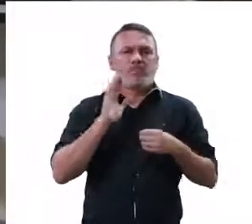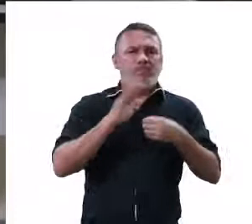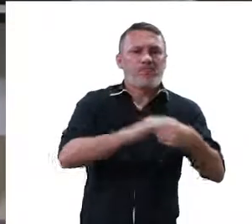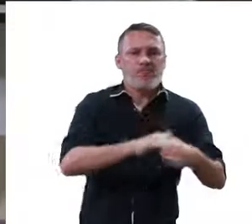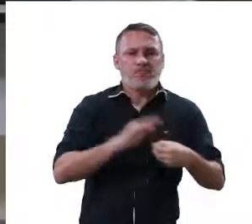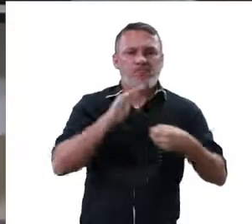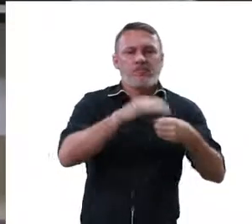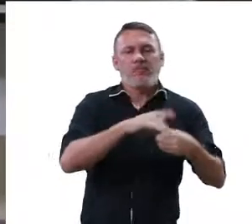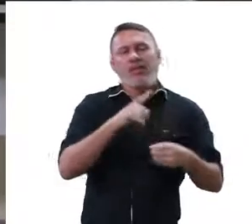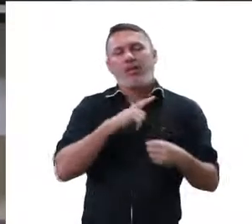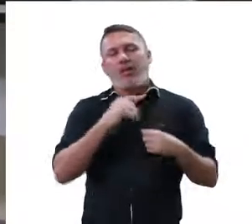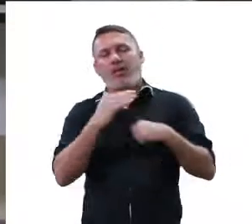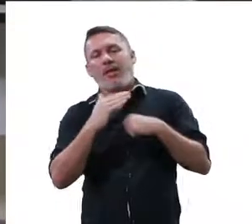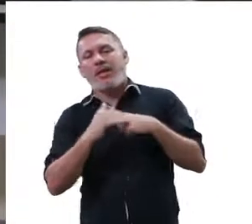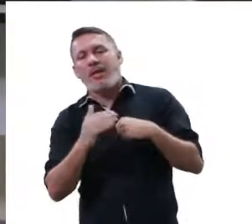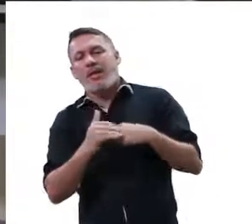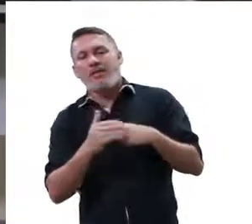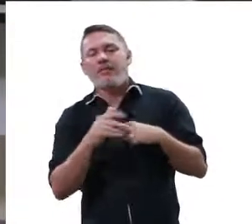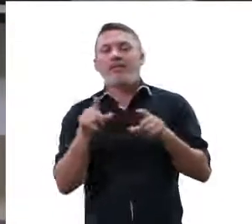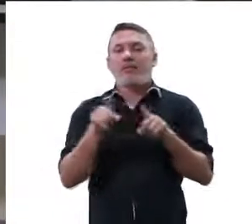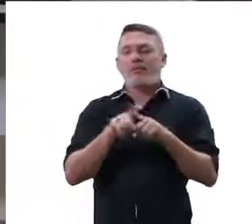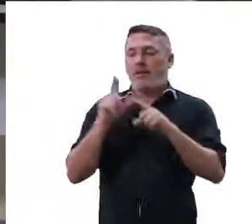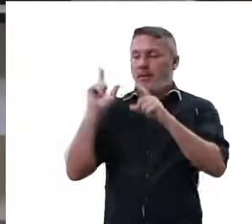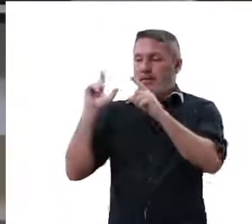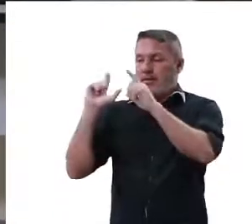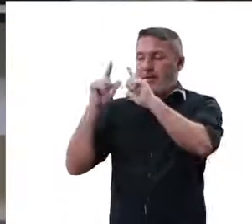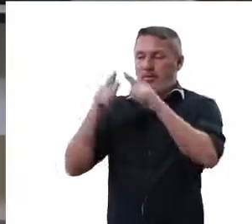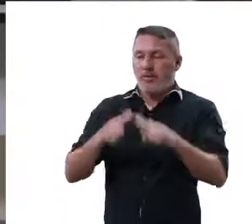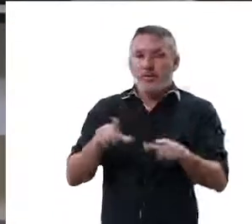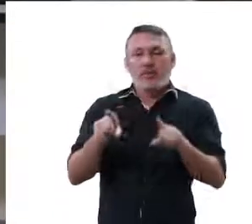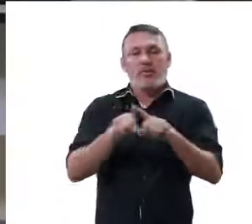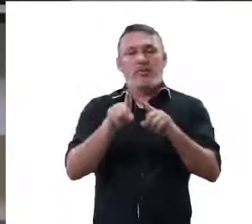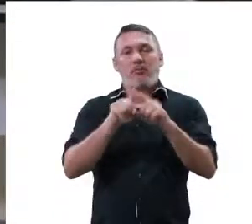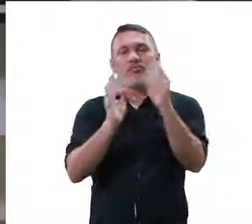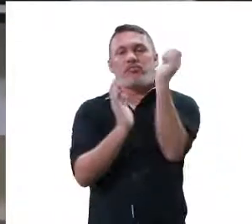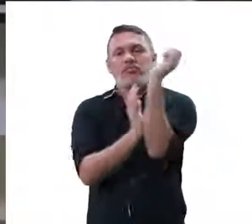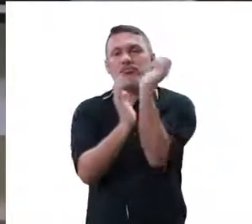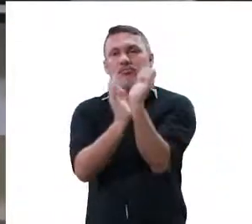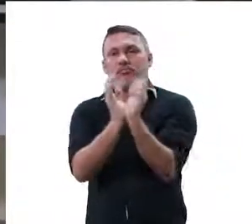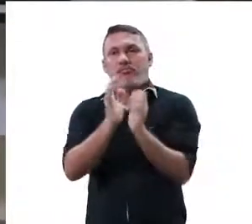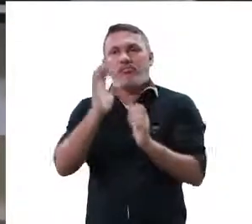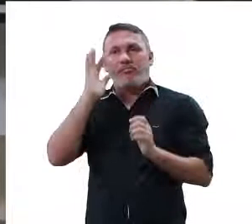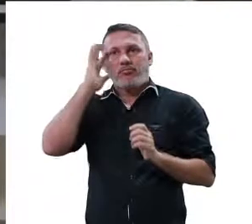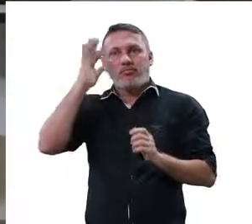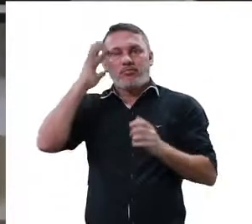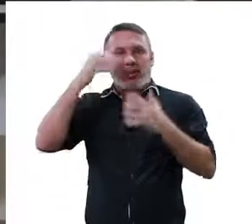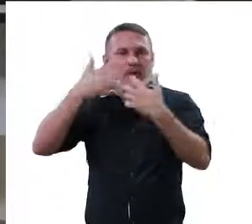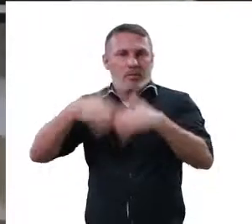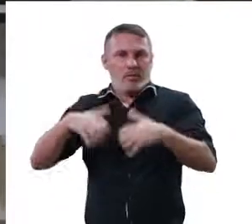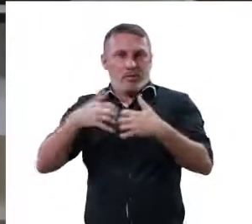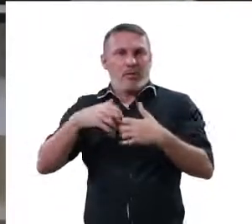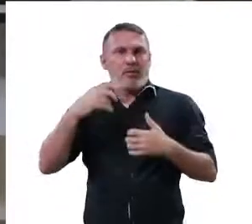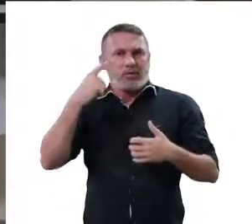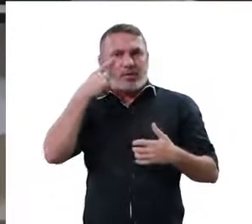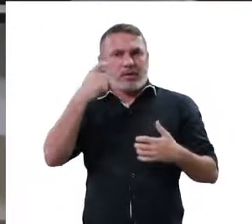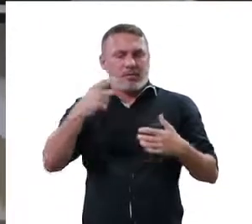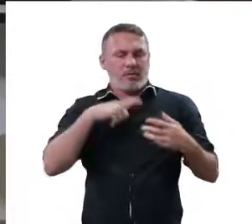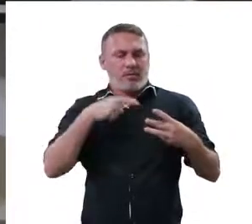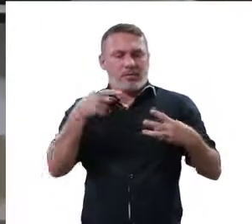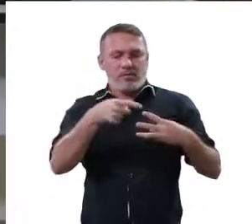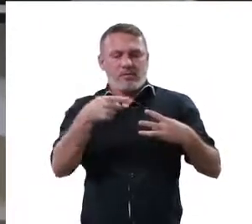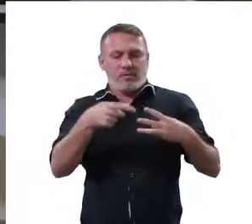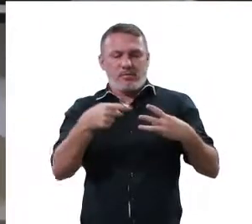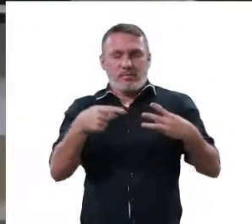a carismática, a tradicional e a burocrático-racional. E aí é interessante isso, por quê? Porque, embora